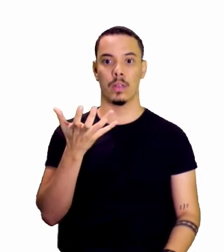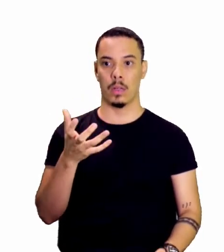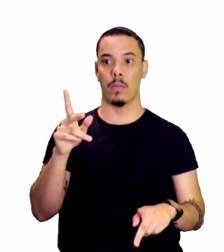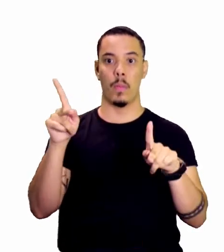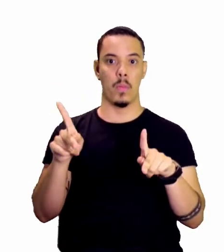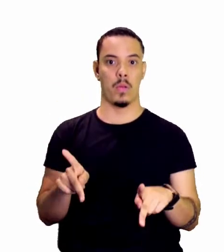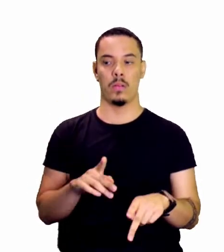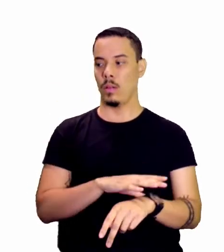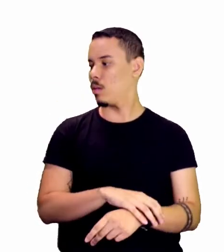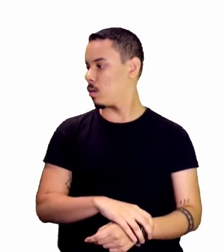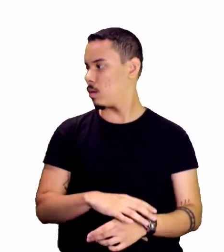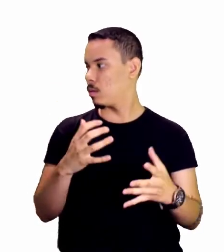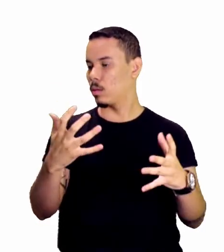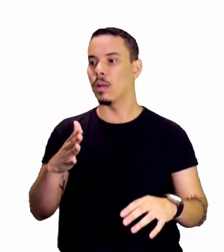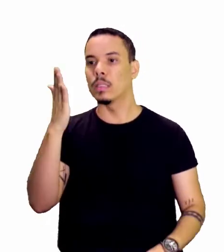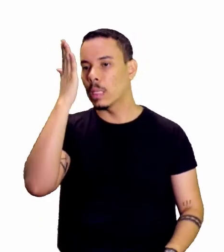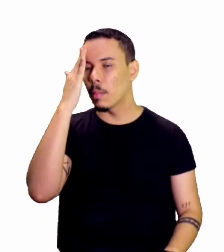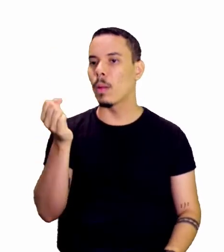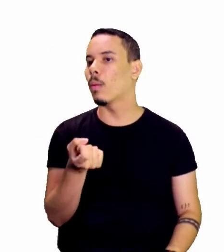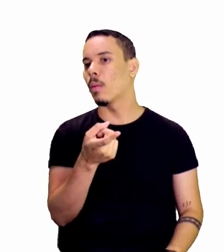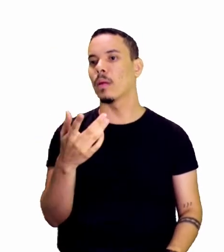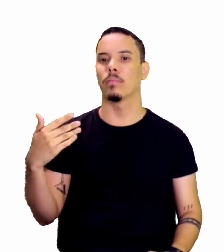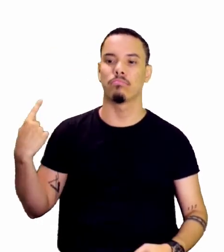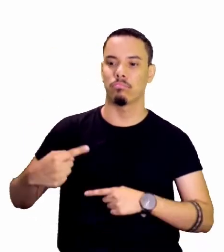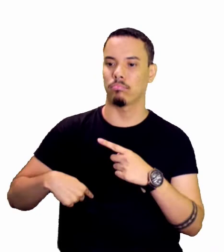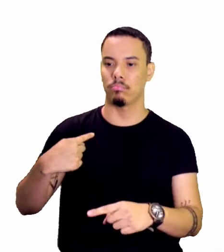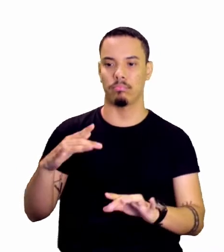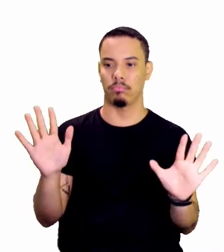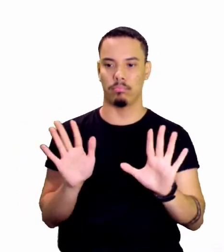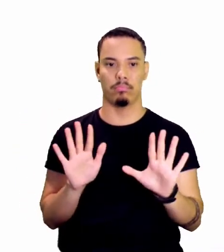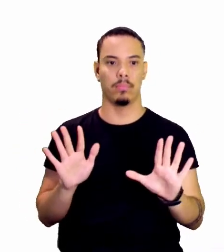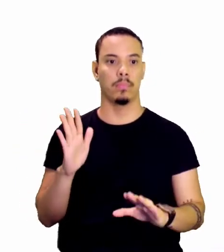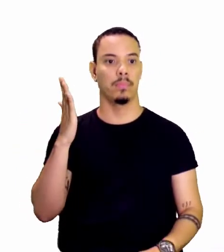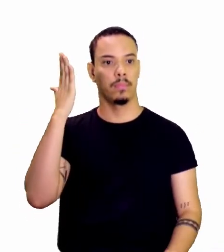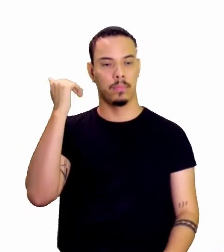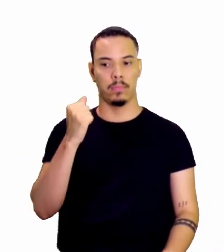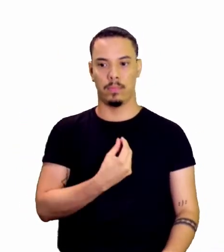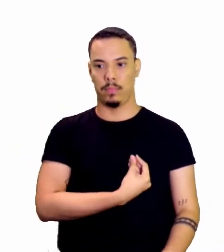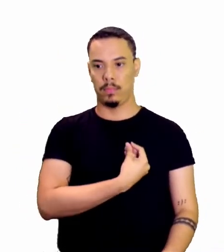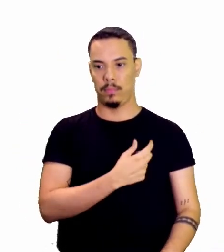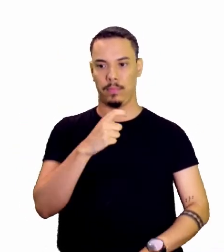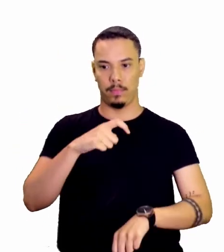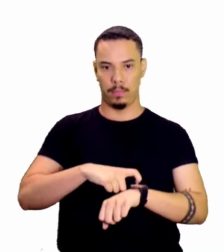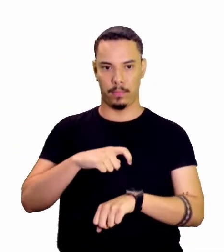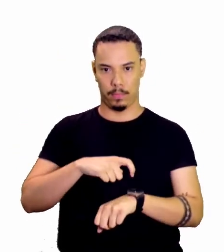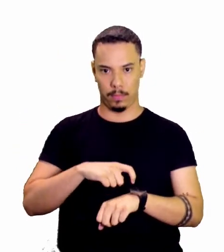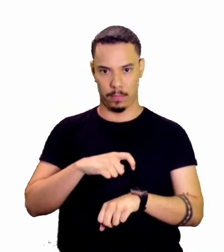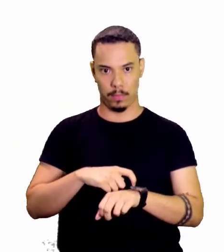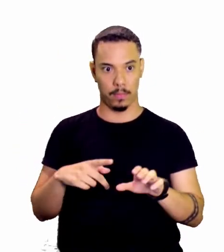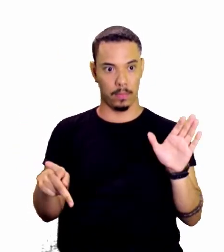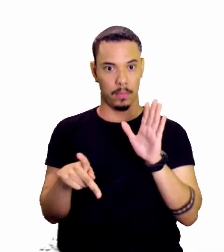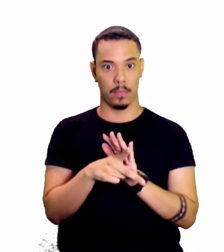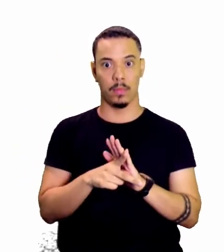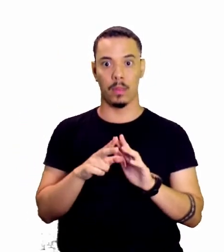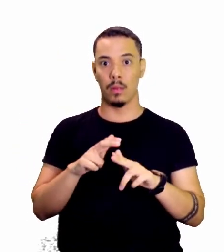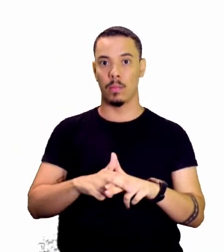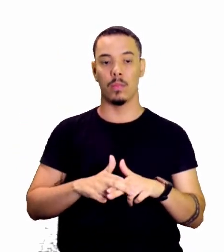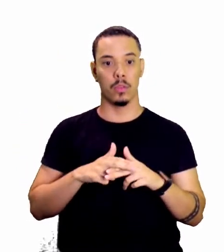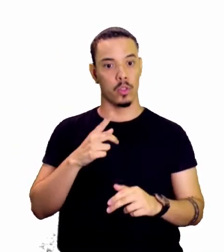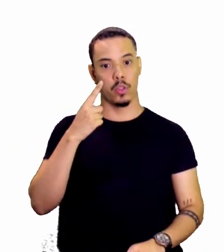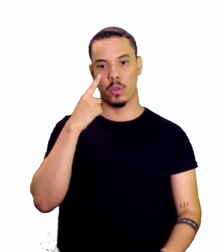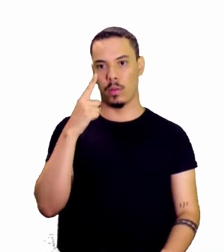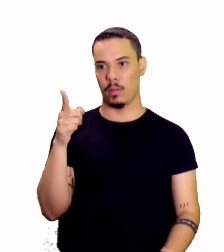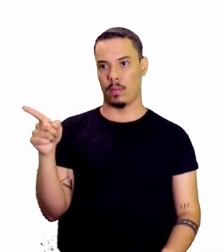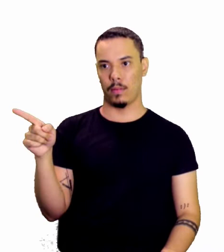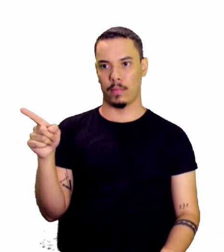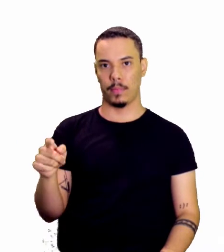a posição quero saber quanto quanto ele percorreu não é onde ele está naquele momento a posição que naquele instante